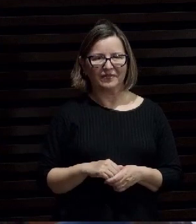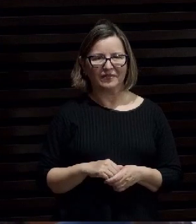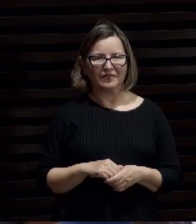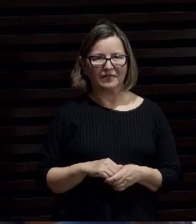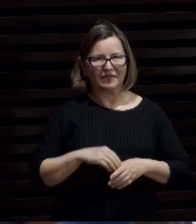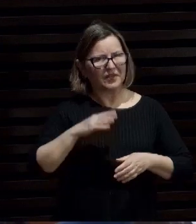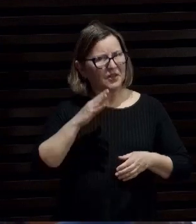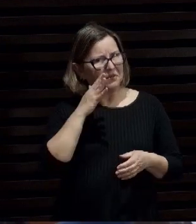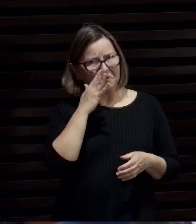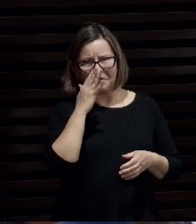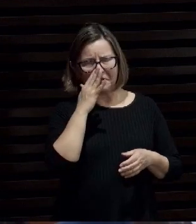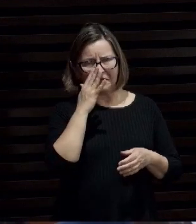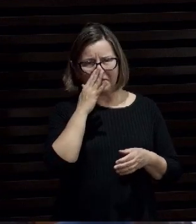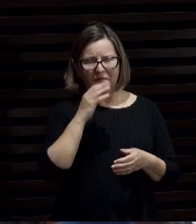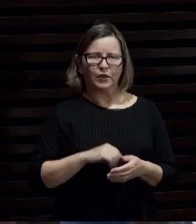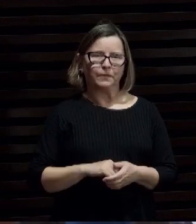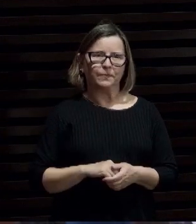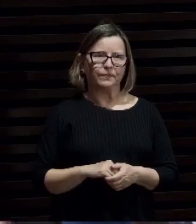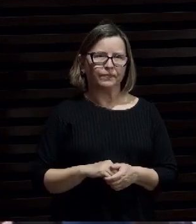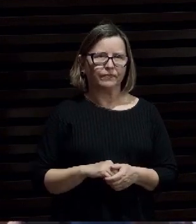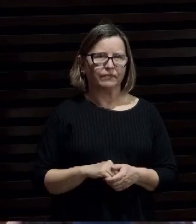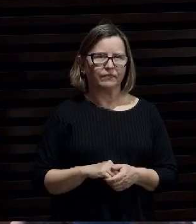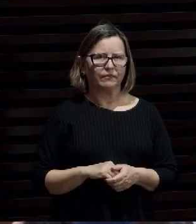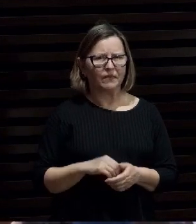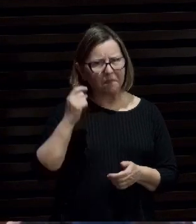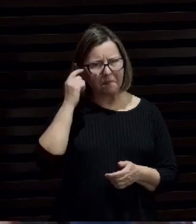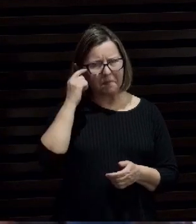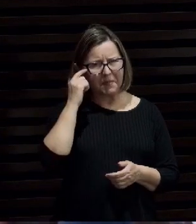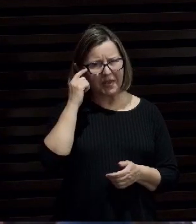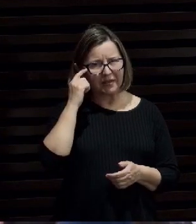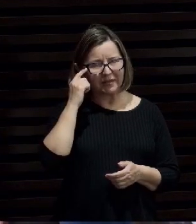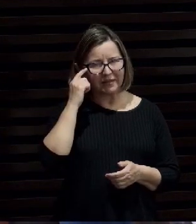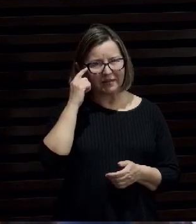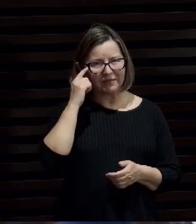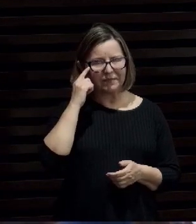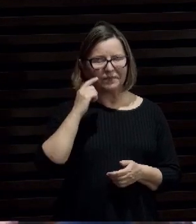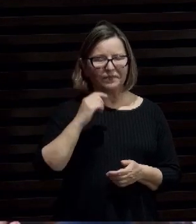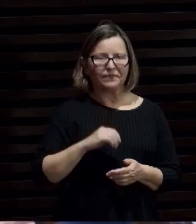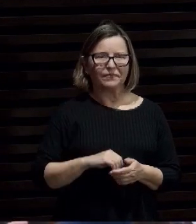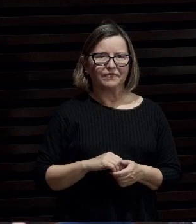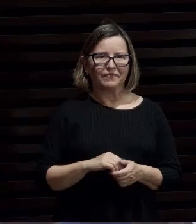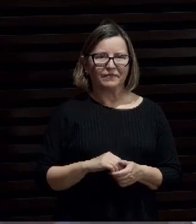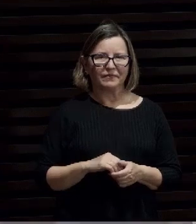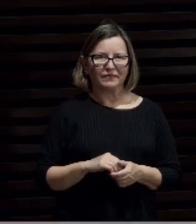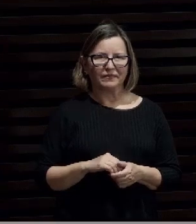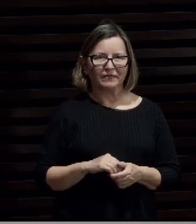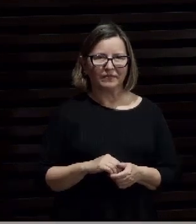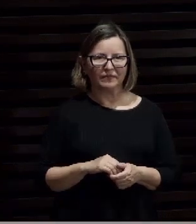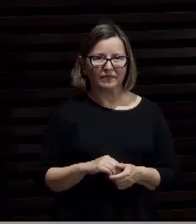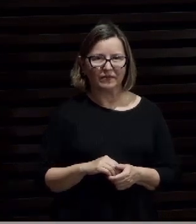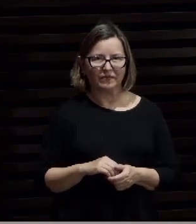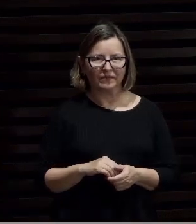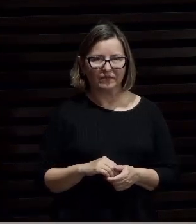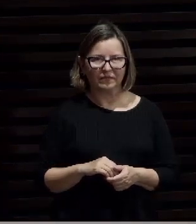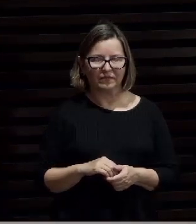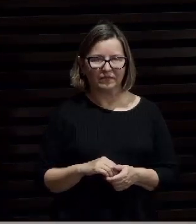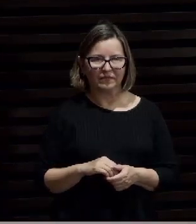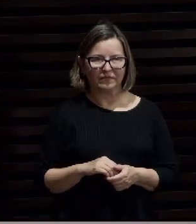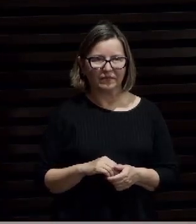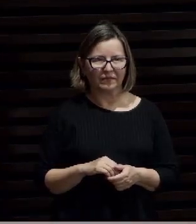admires. Você imagina assim, a cara que o Nicodemos estava fazendo. É como a cara de muitos